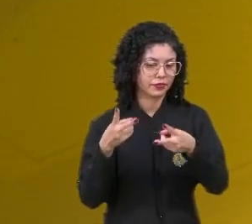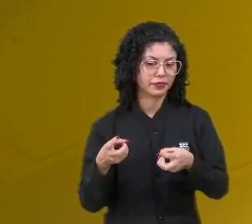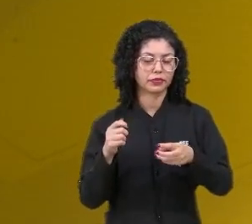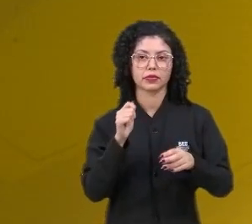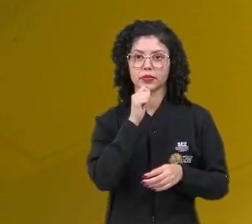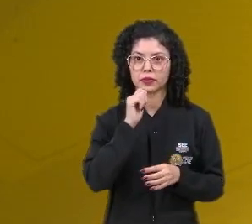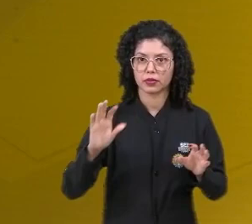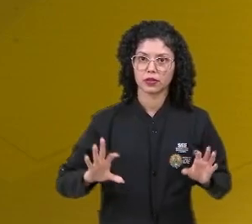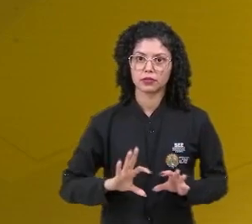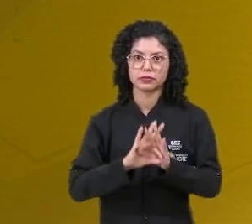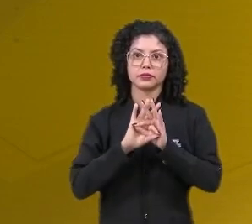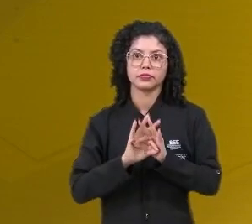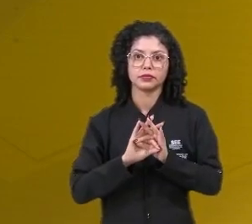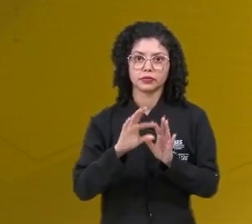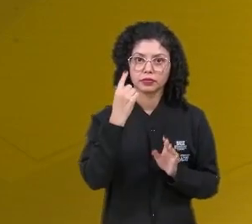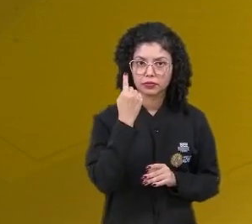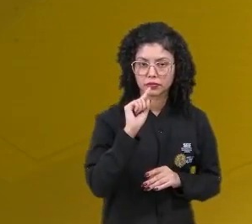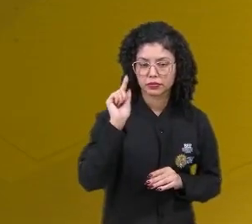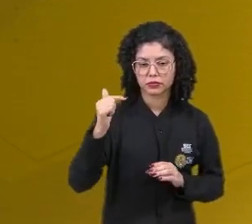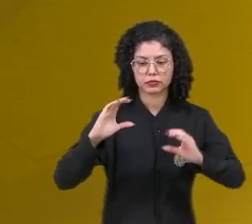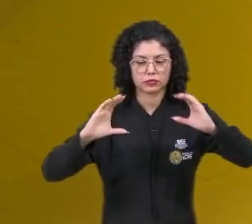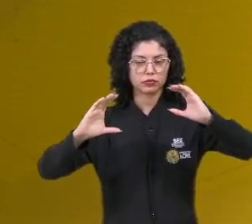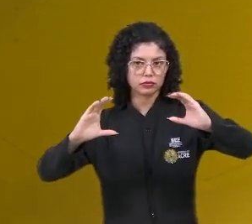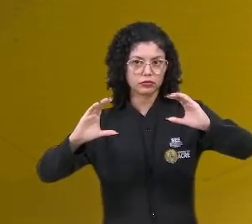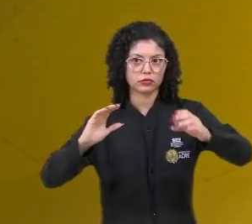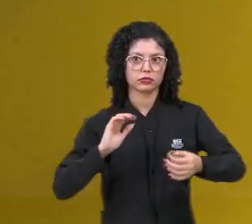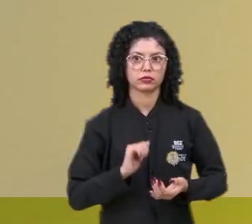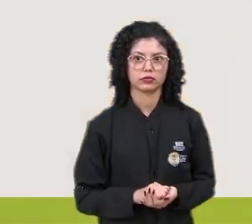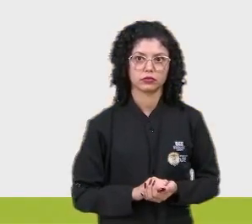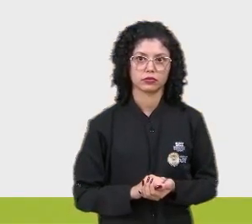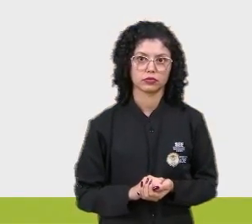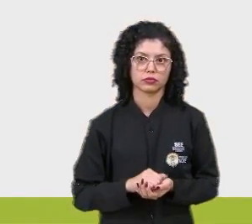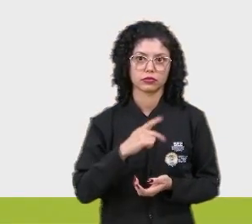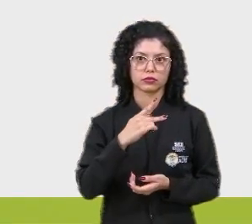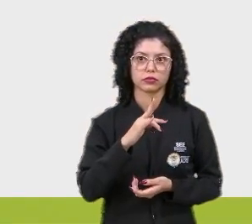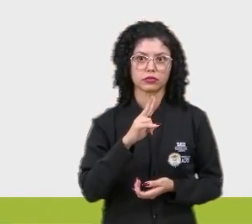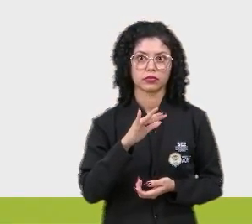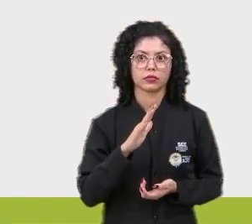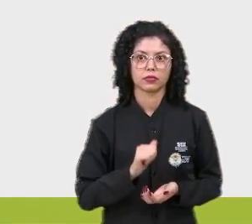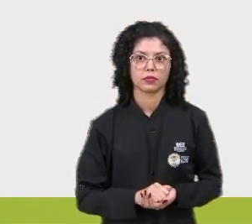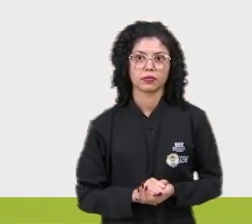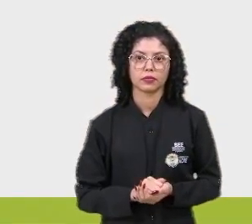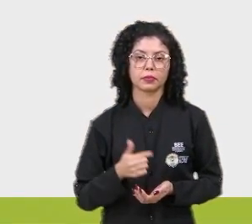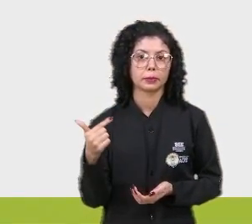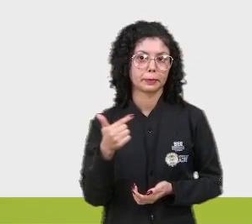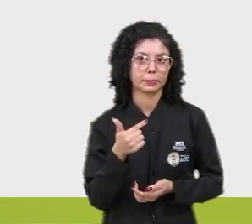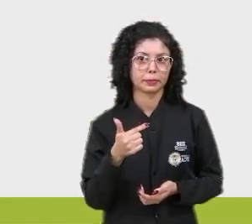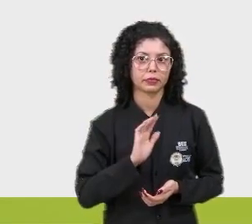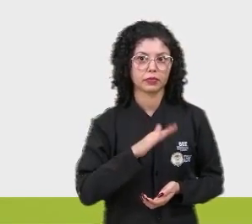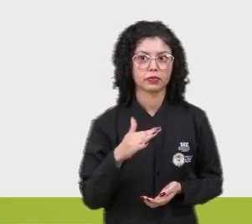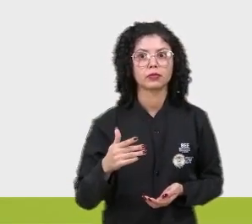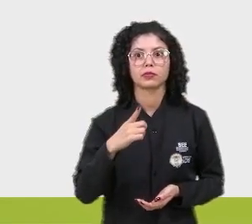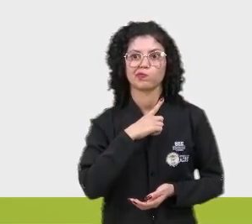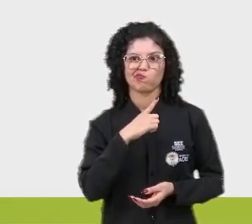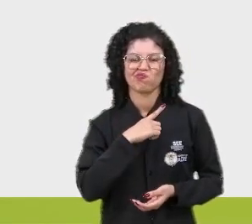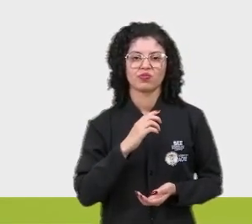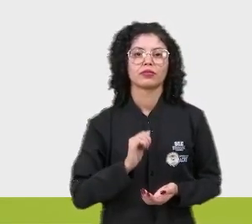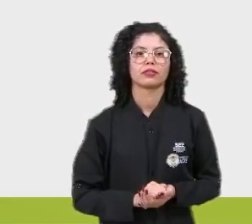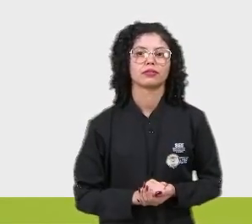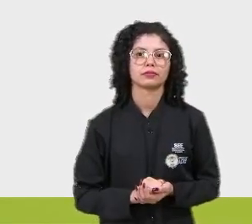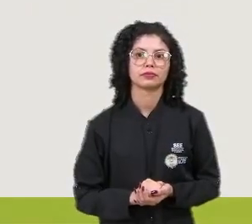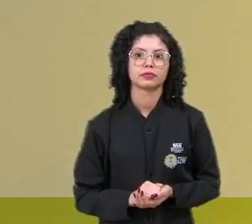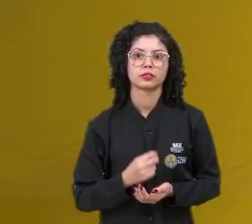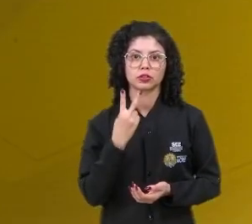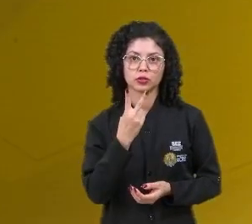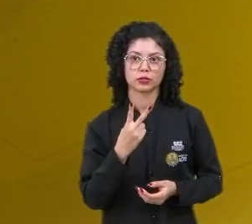ele estiver ligado a um outro carbono, ele vai ser chamado de primário. Carbono secundário, quando ele estiver